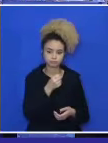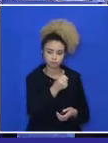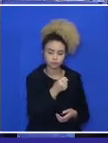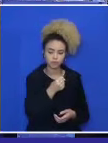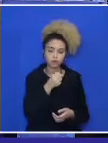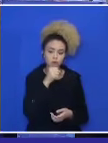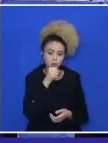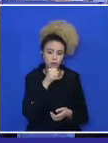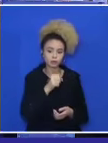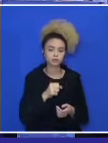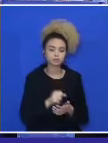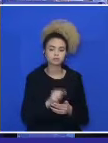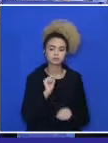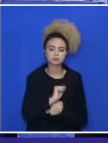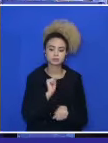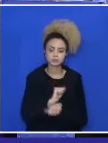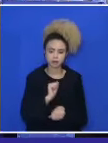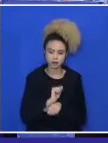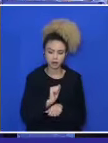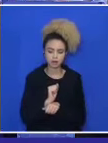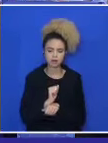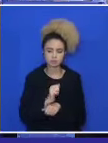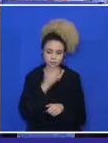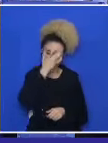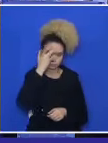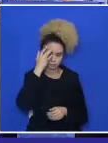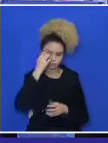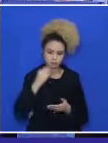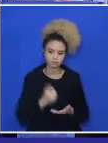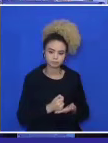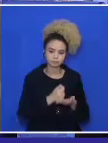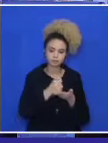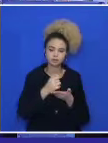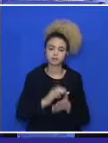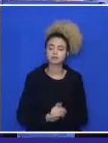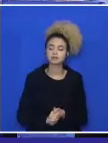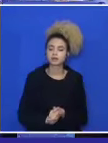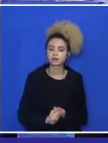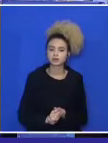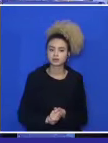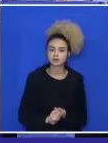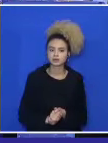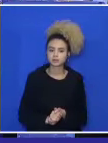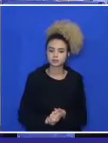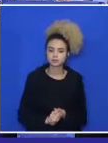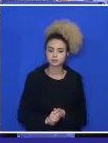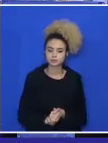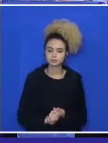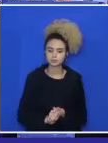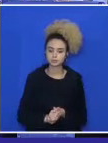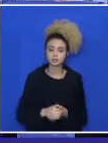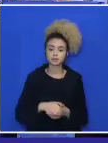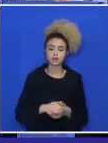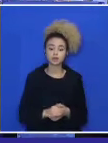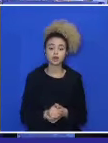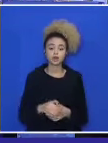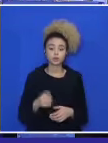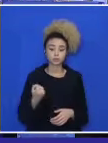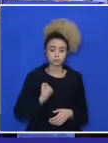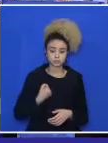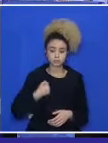Vamos aguardar o nosso técnico. Enquanto isso, repetimos aqui as dezenas sorteadas na quina. 76,